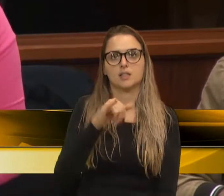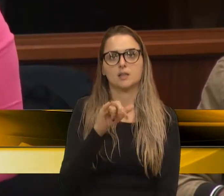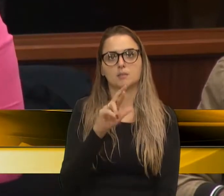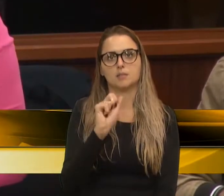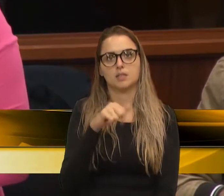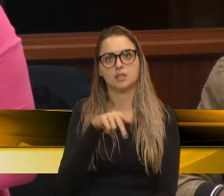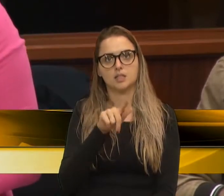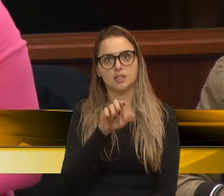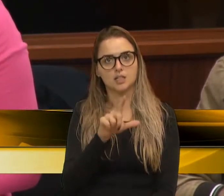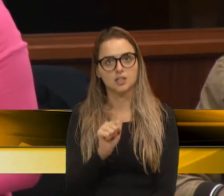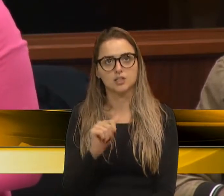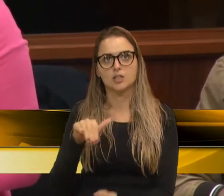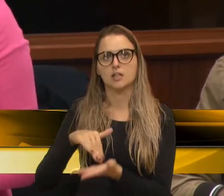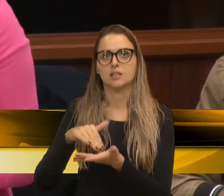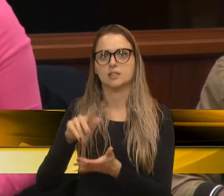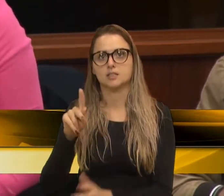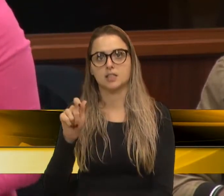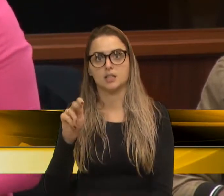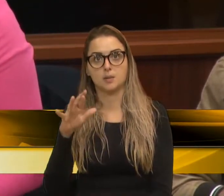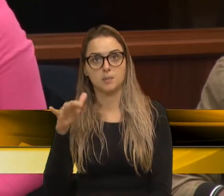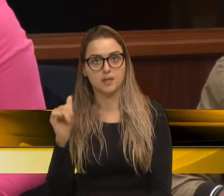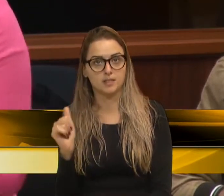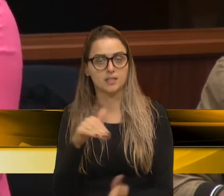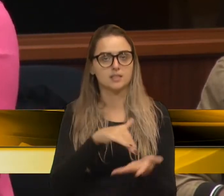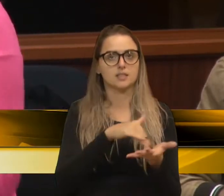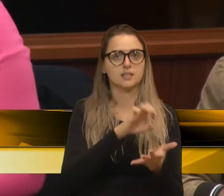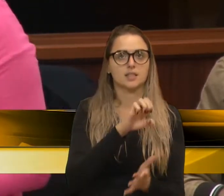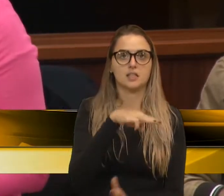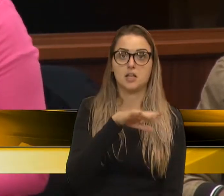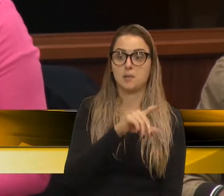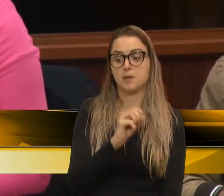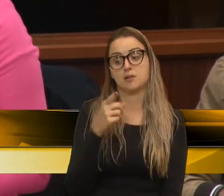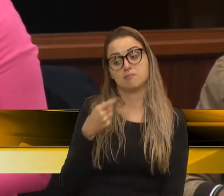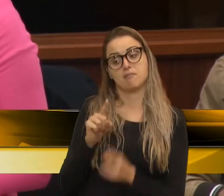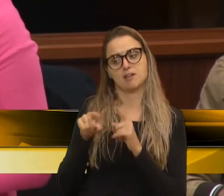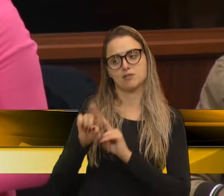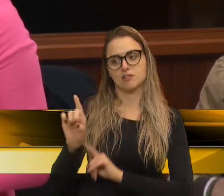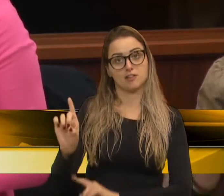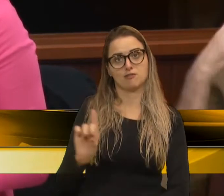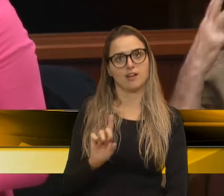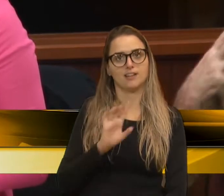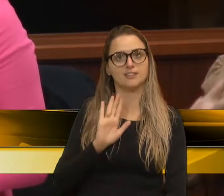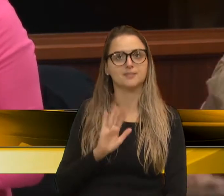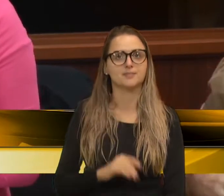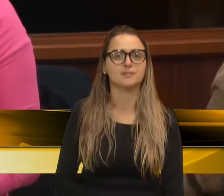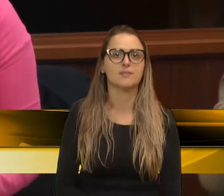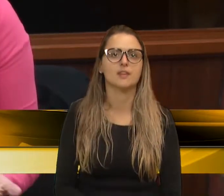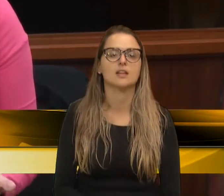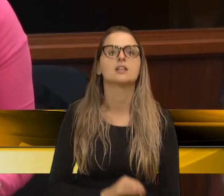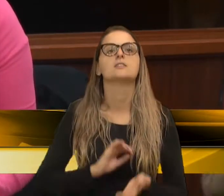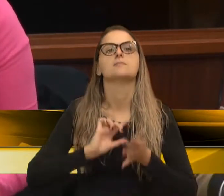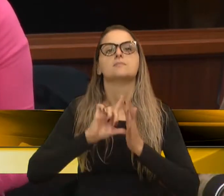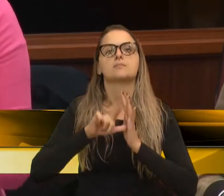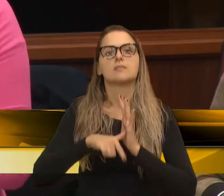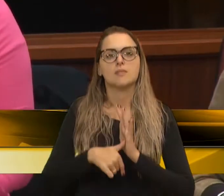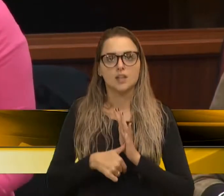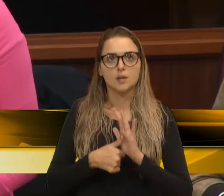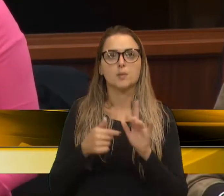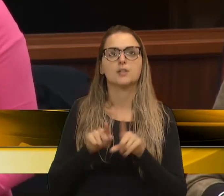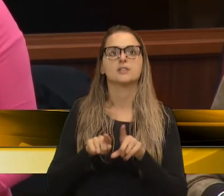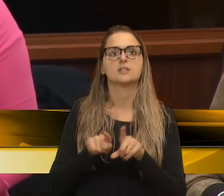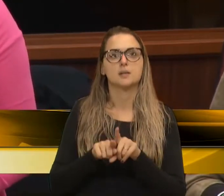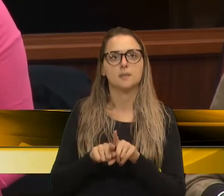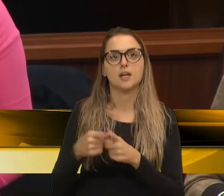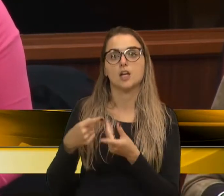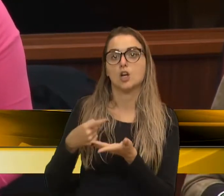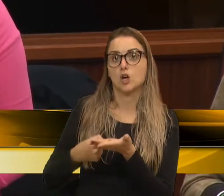secretária Patrícia, o secretário Emílio também estiveram aqui, mas o senhor não esteve. Posteriormente, a gente também solicitou uma